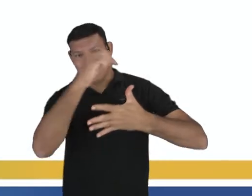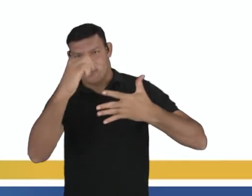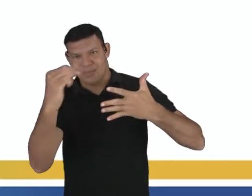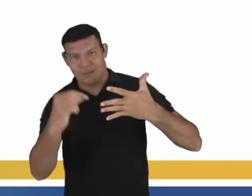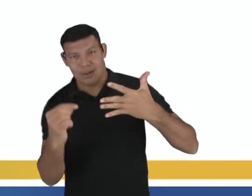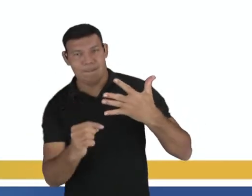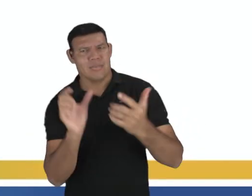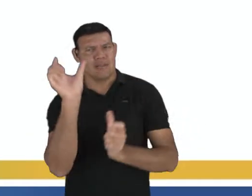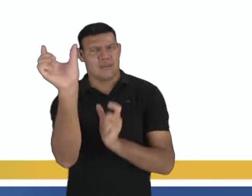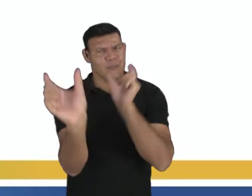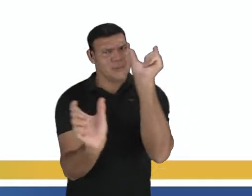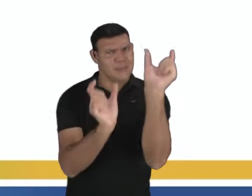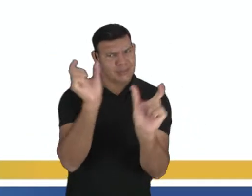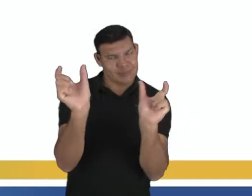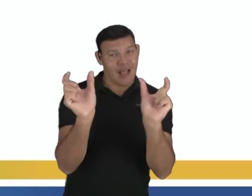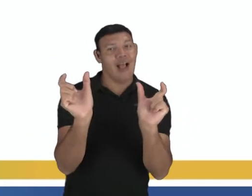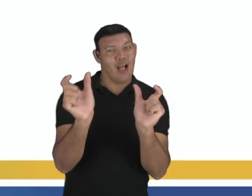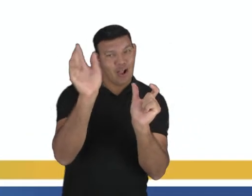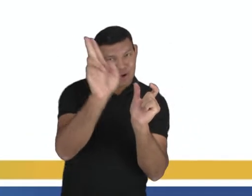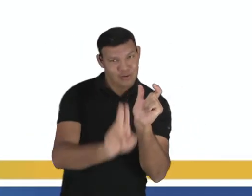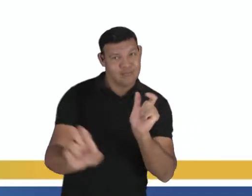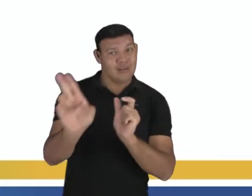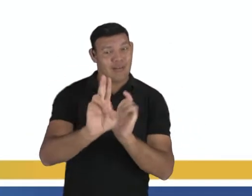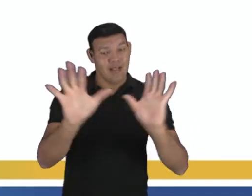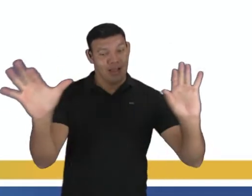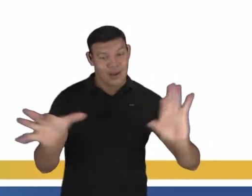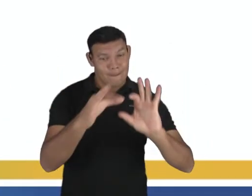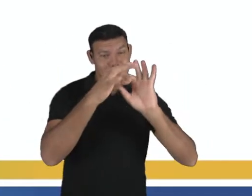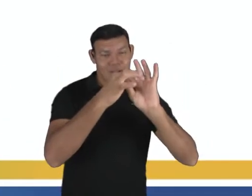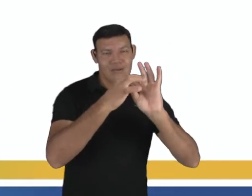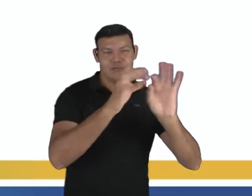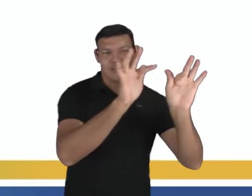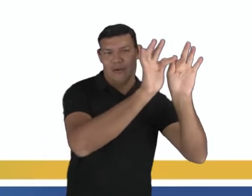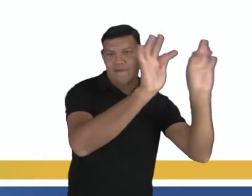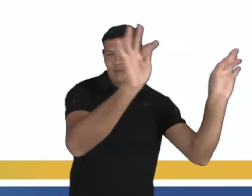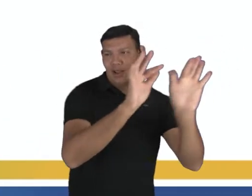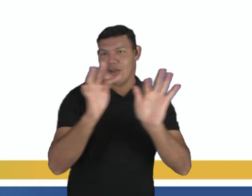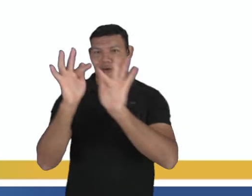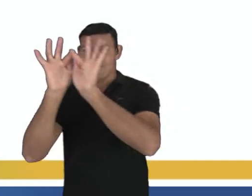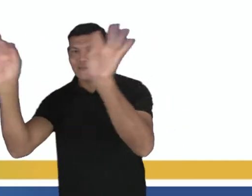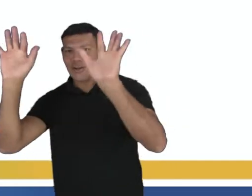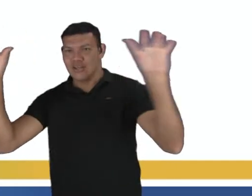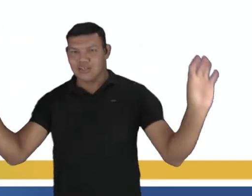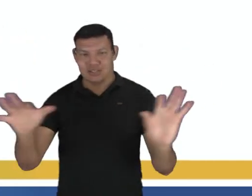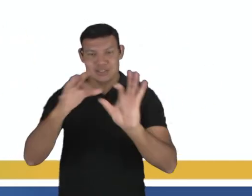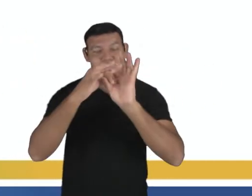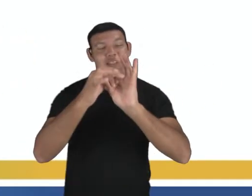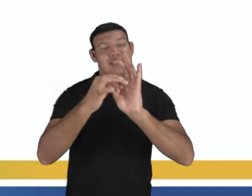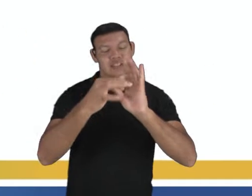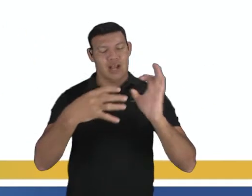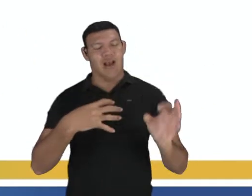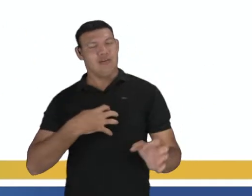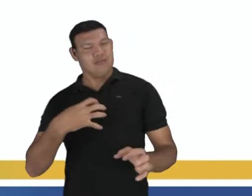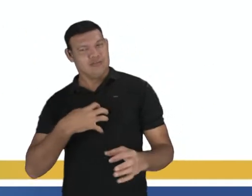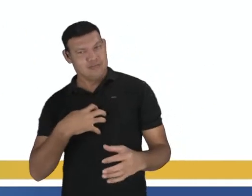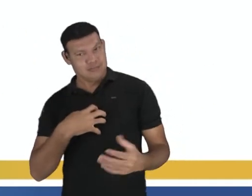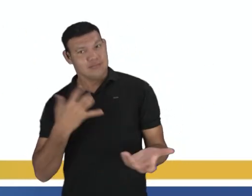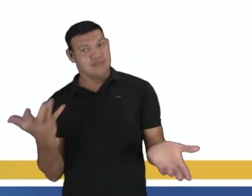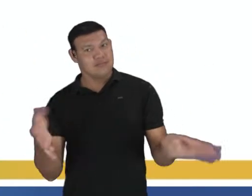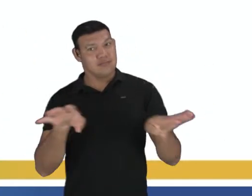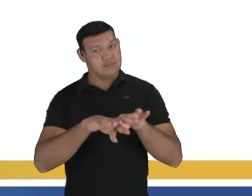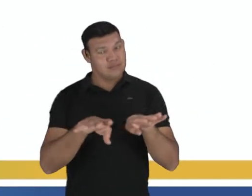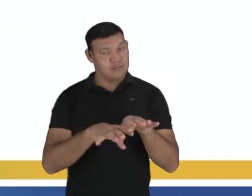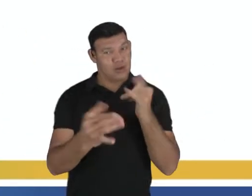da palavrinha lá que vai servir para ligar uma frase a outra e para dar sentido naquilo que você quer